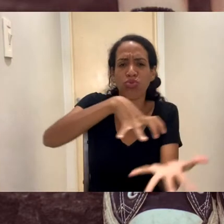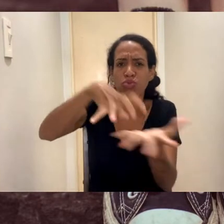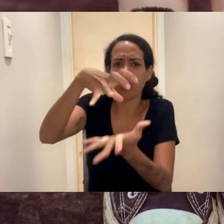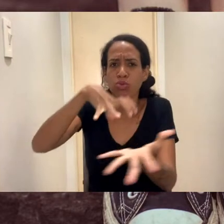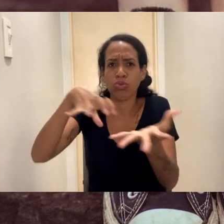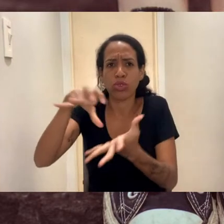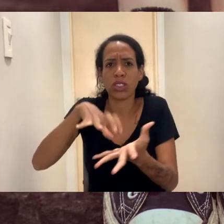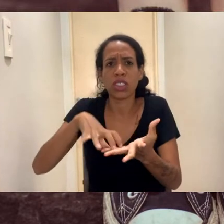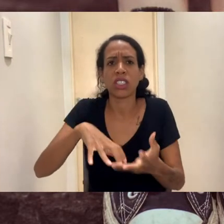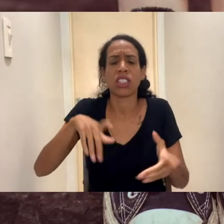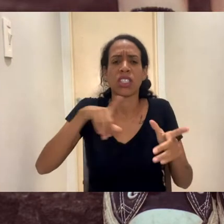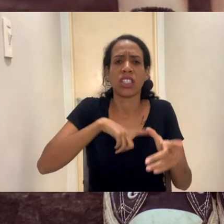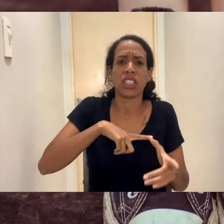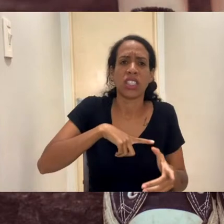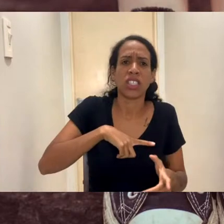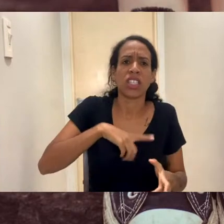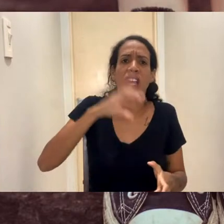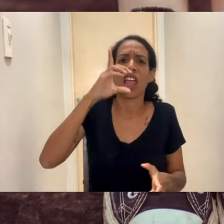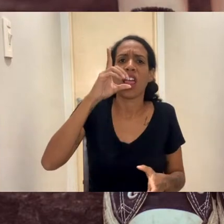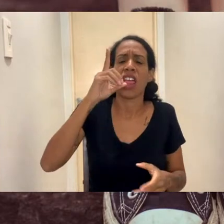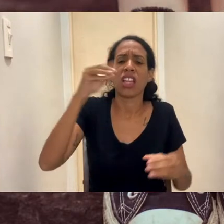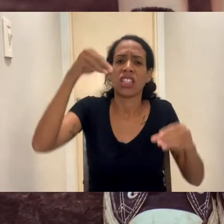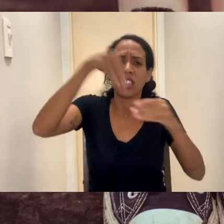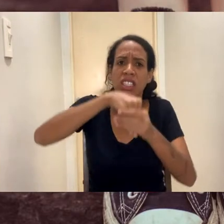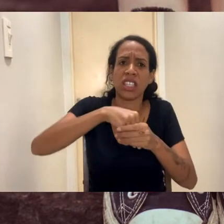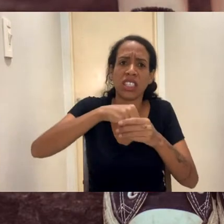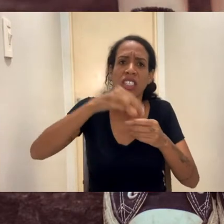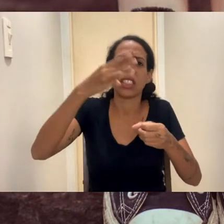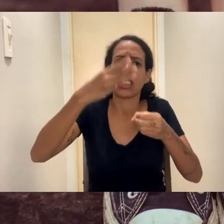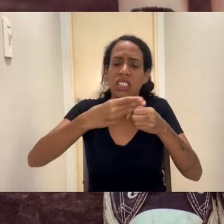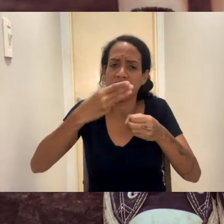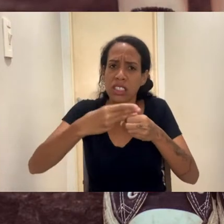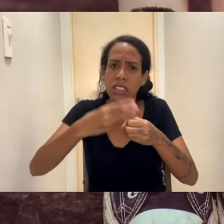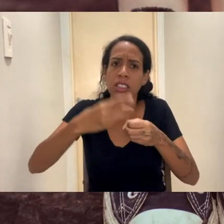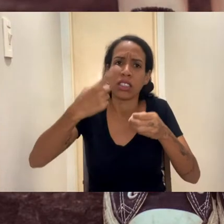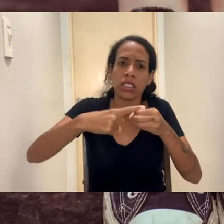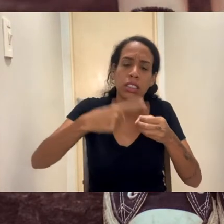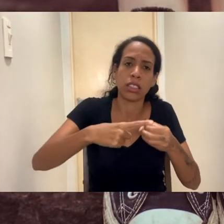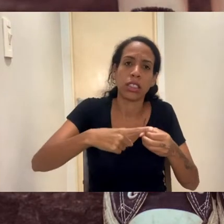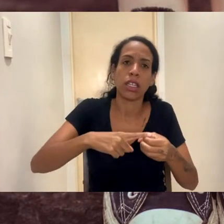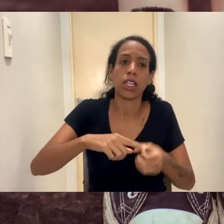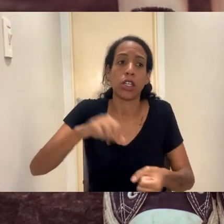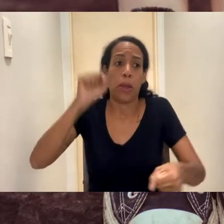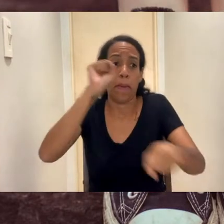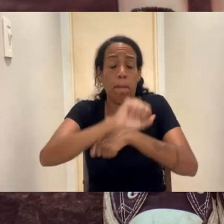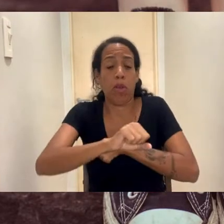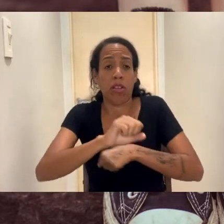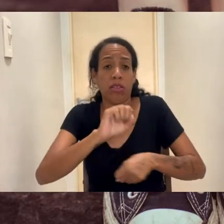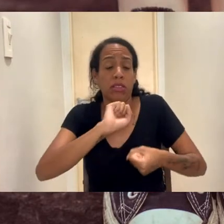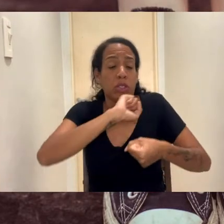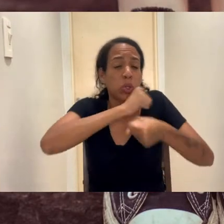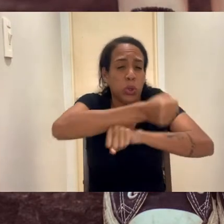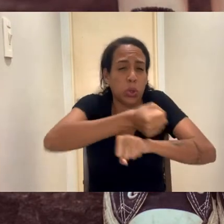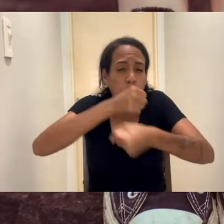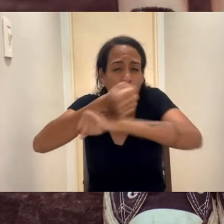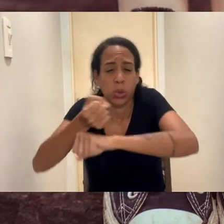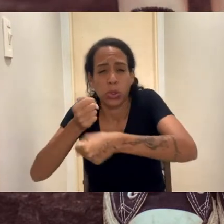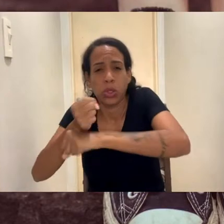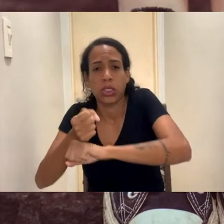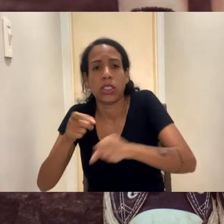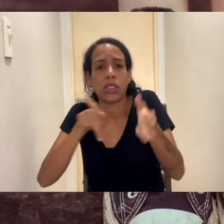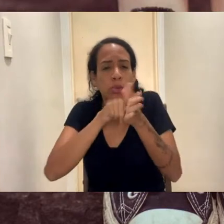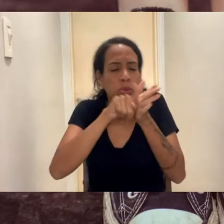defensorias públicas, mecanismos estaduais e nacional de prevenção e combate à tortura, especialistas, pesquisadores